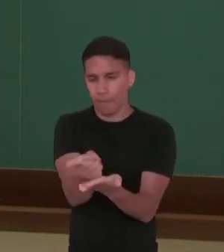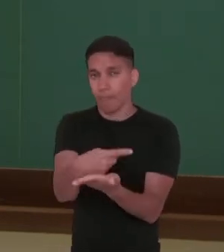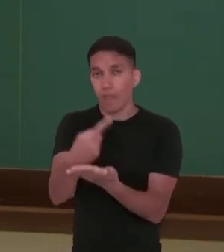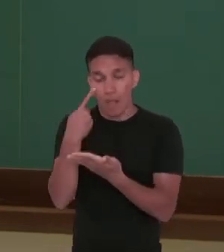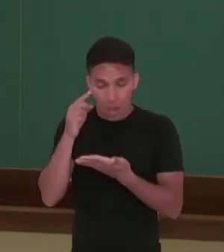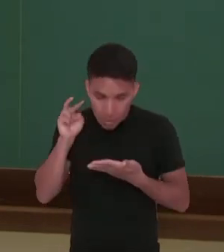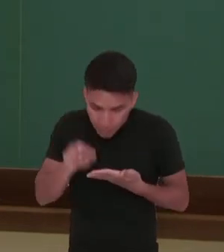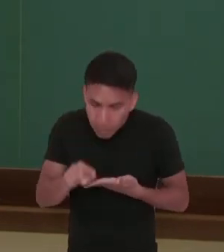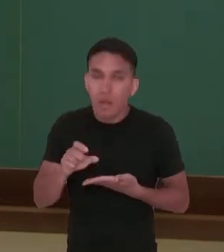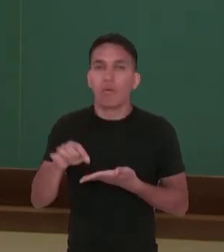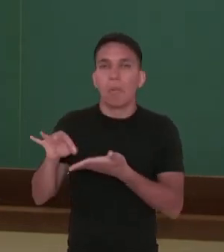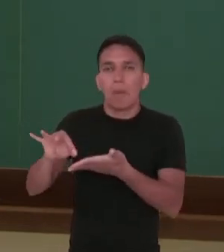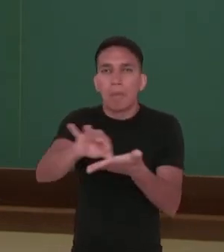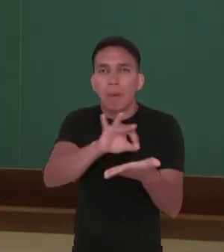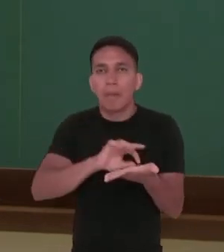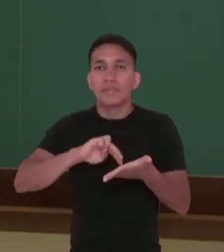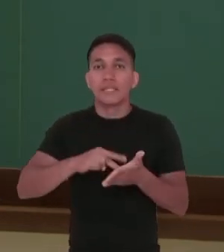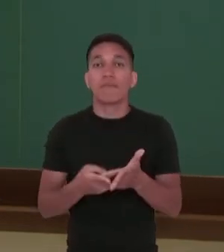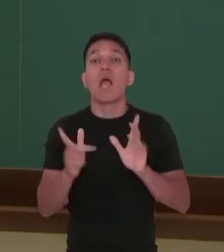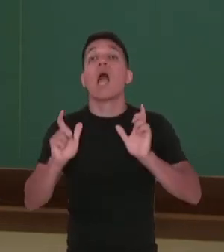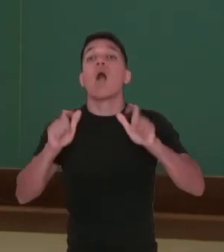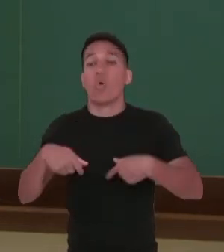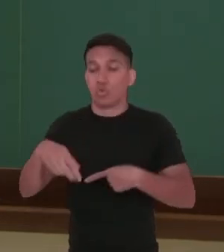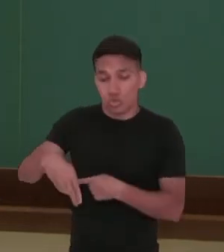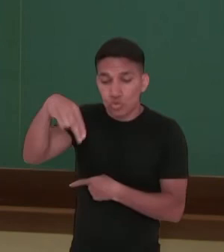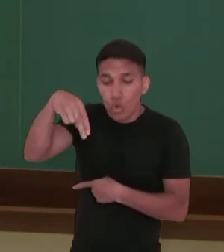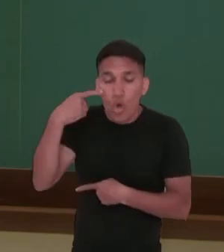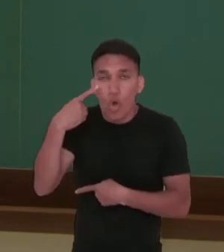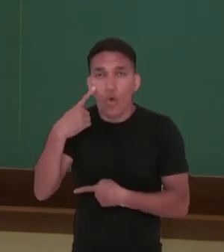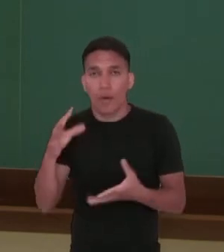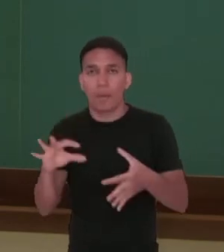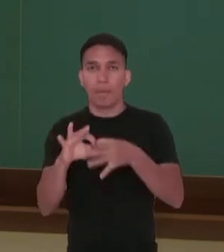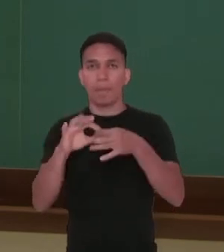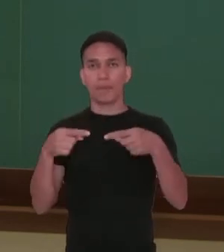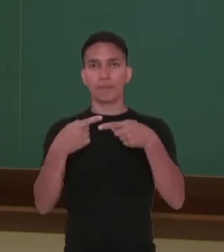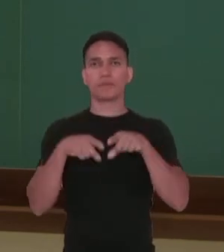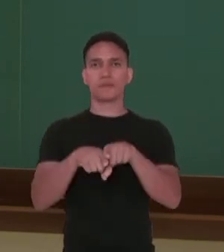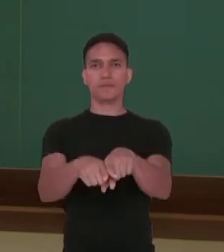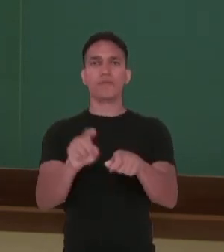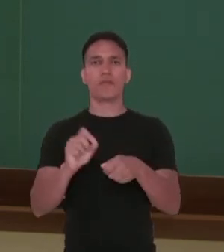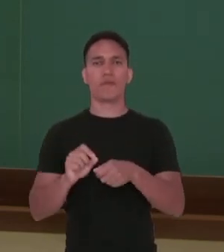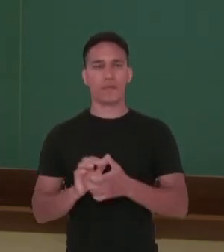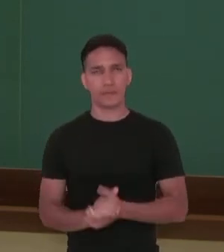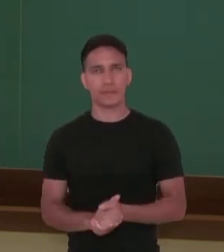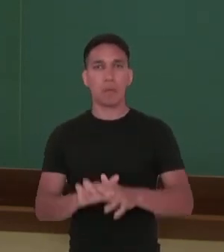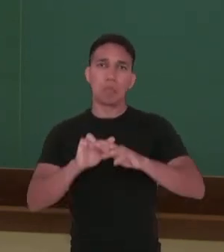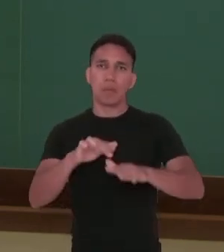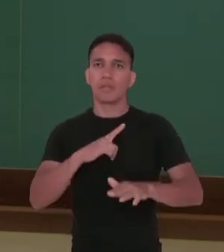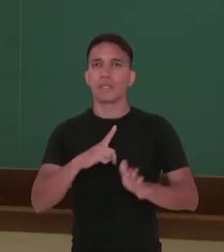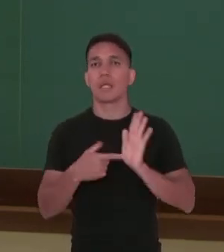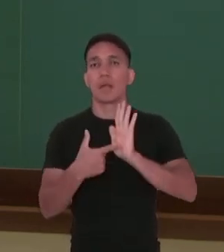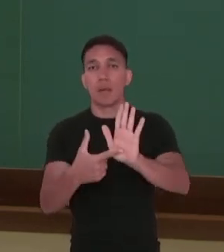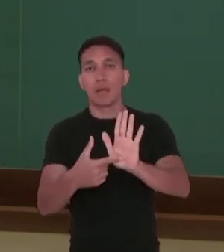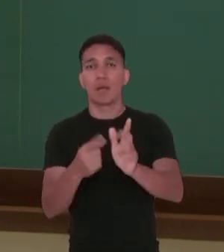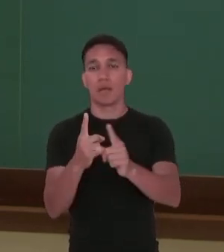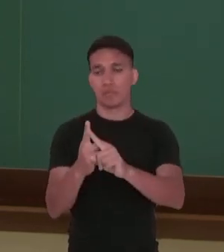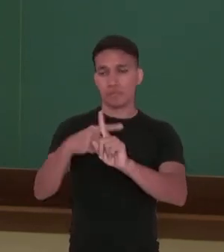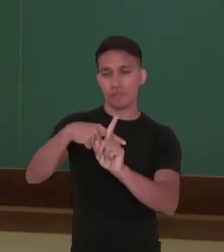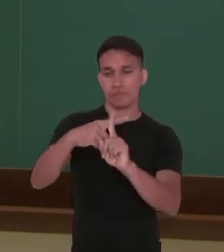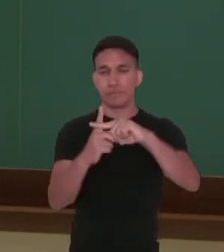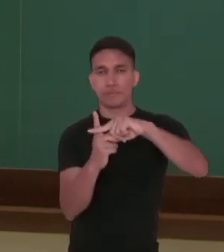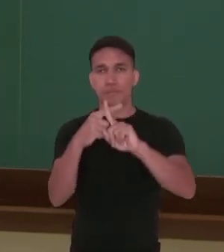uma indicação de norte para aquele mapa. Aí você tem a utilização aí da rosa dos ventos,